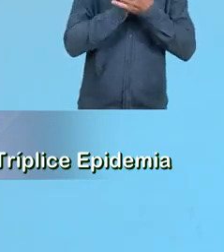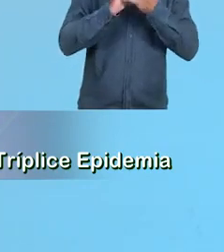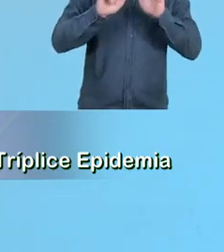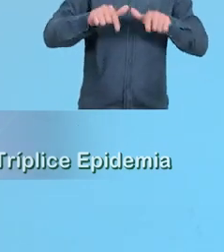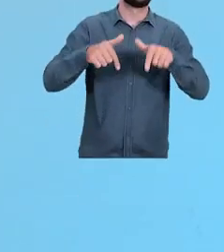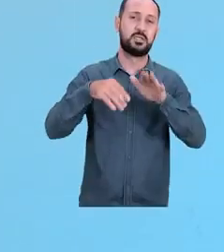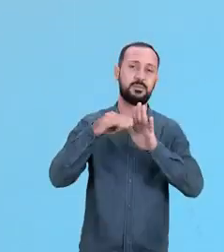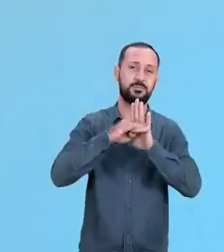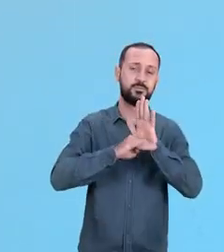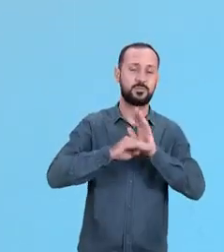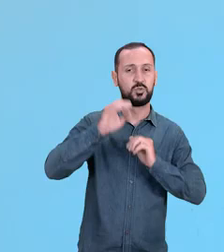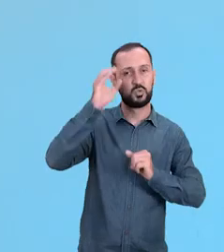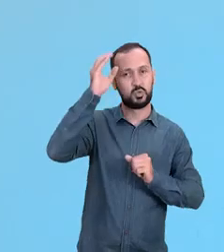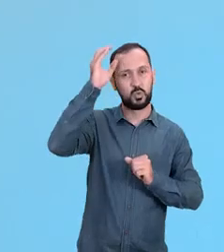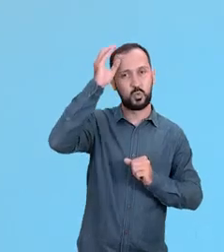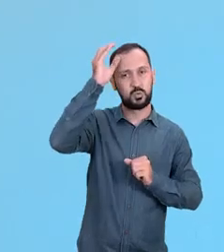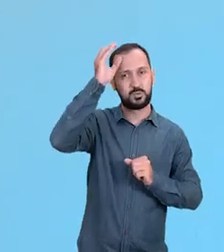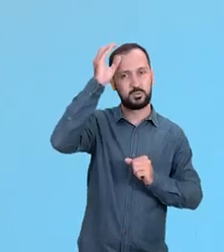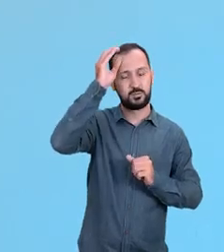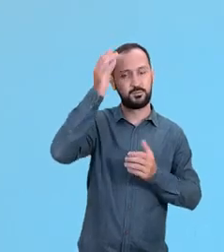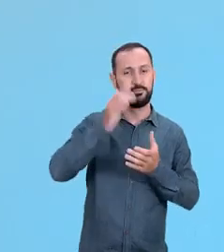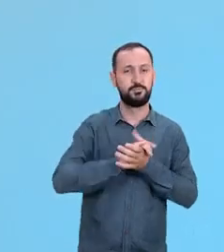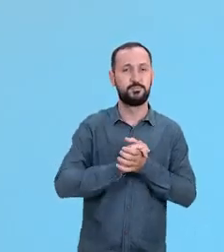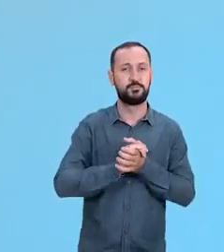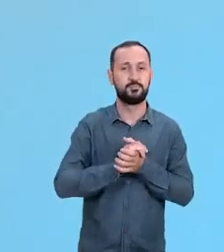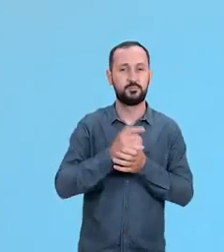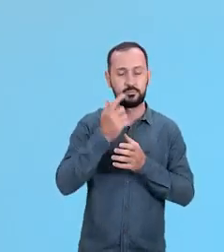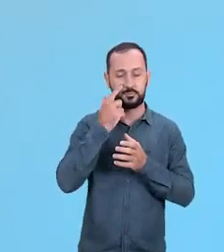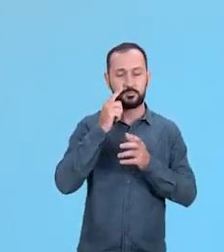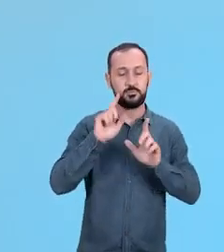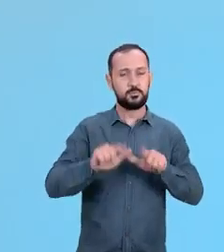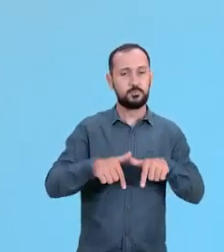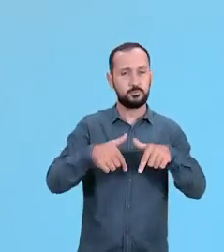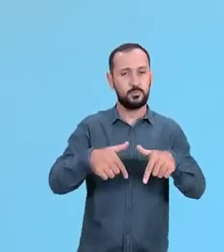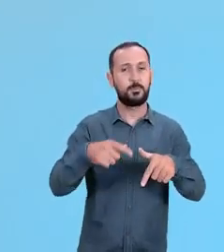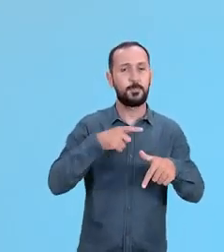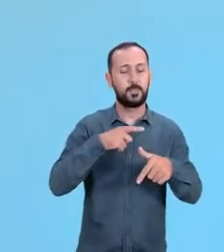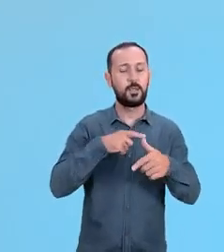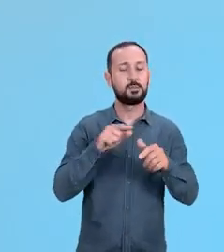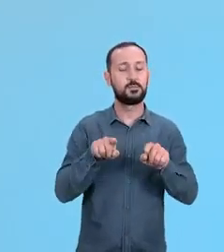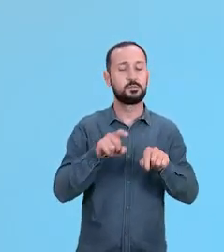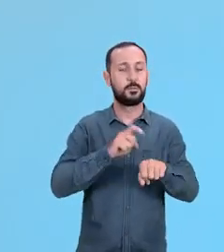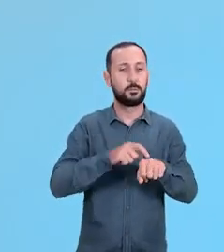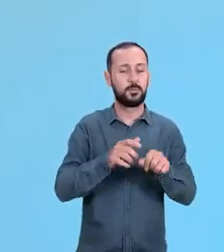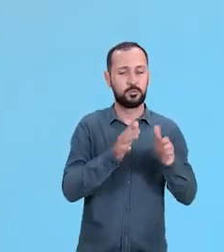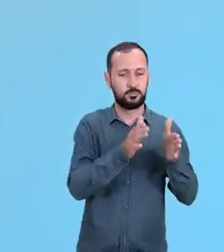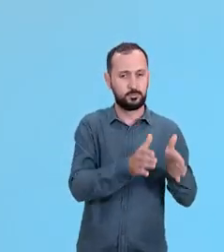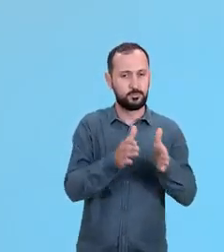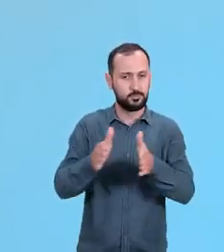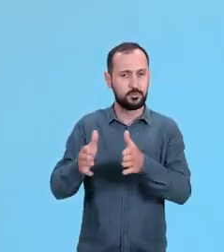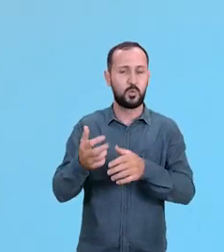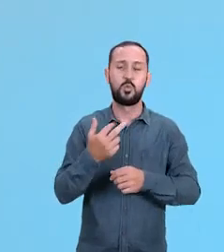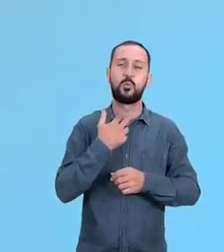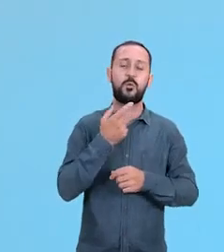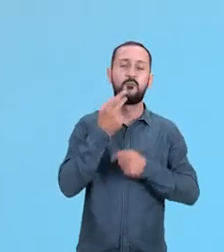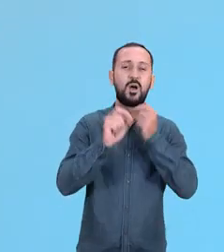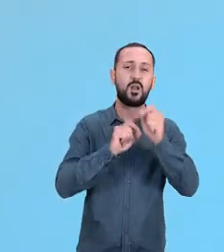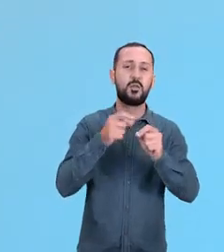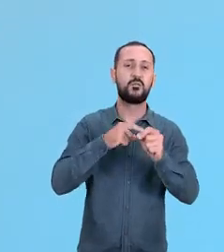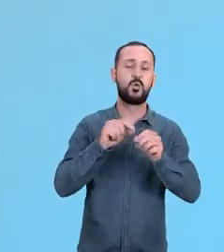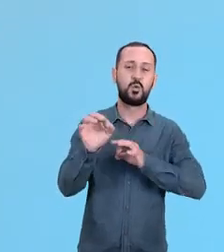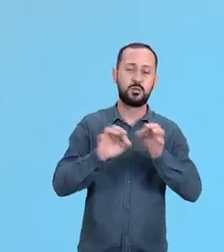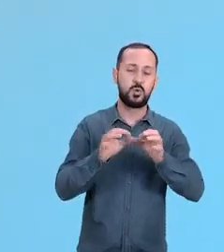ações de conscientização. Então, essa ação, ela tem suas etapas. Você não pode falar, eu vou